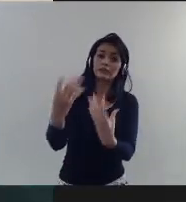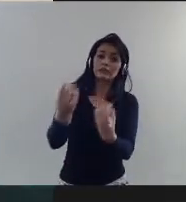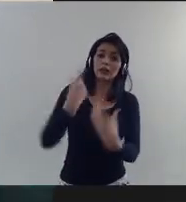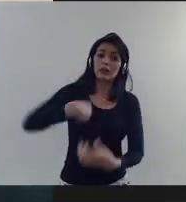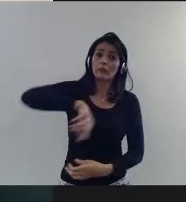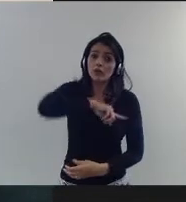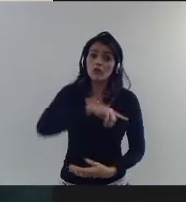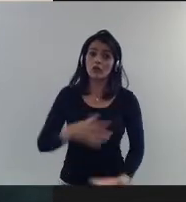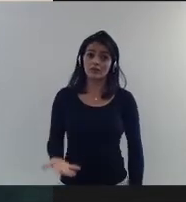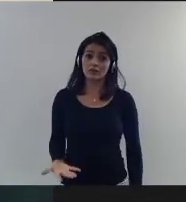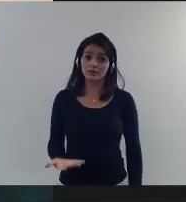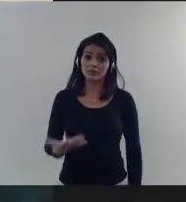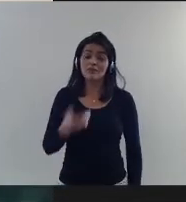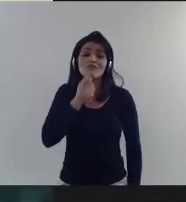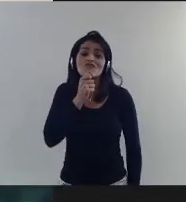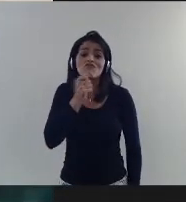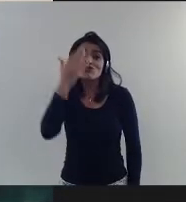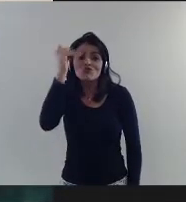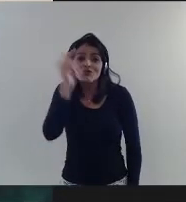e nos